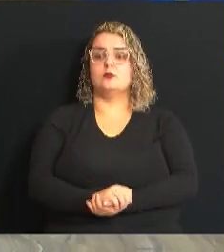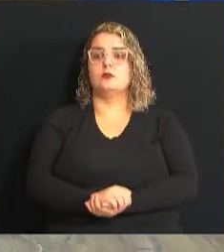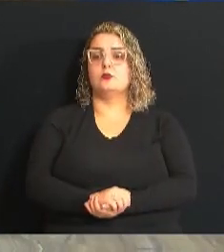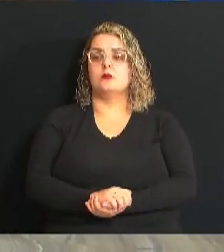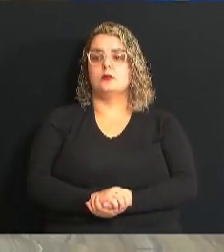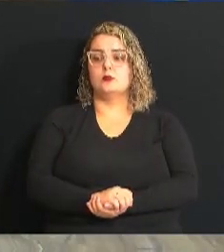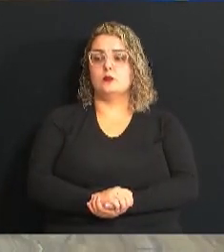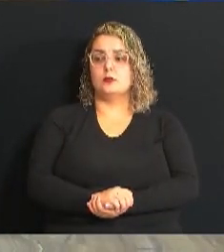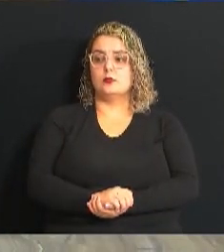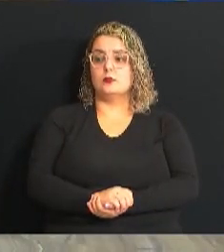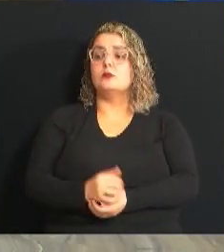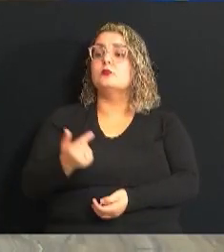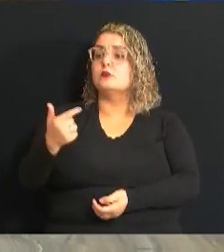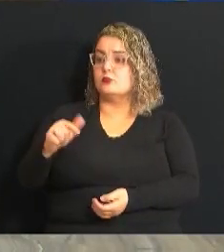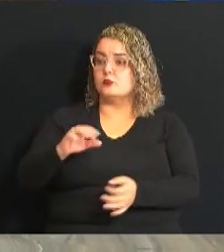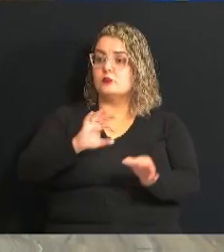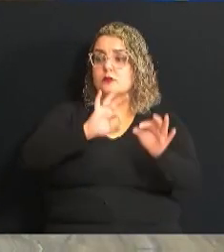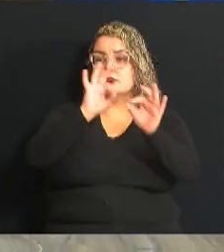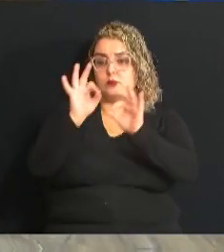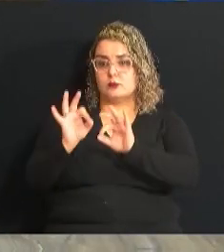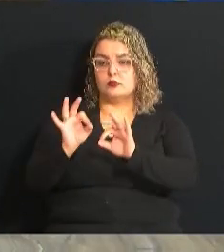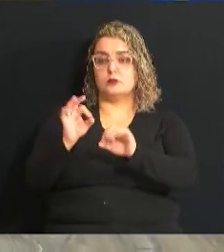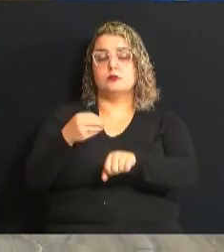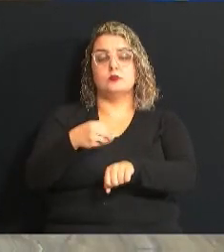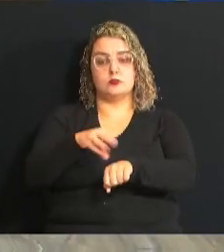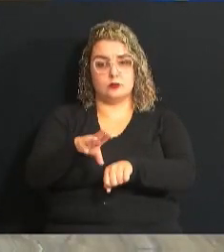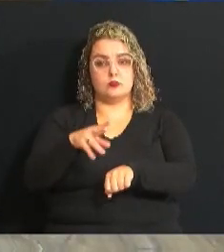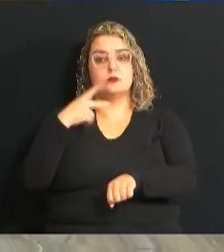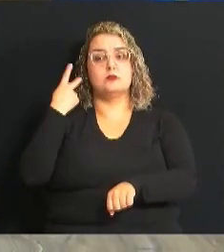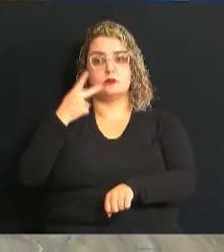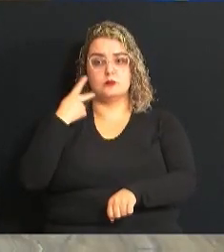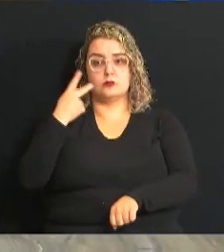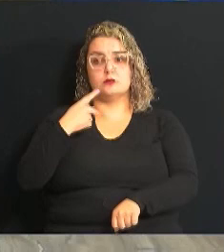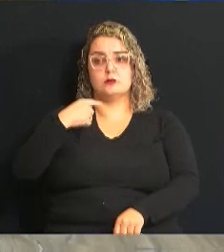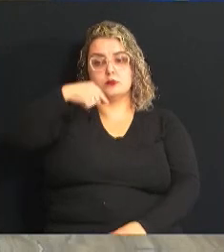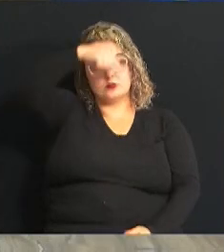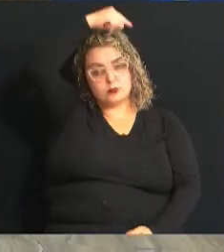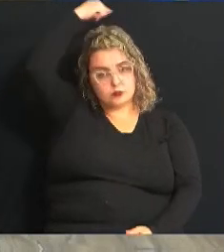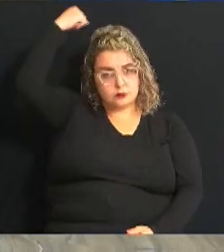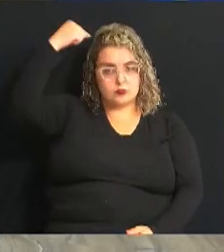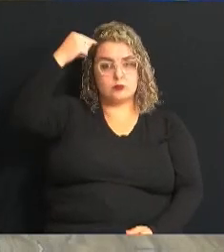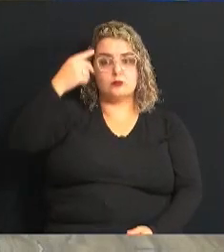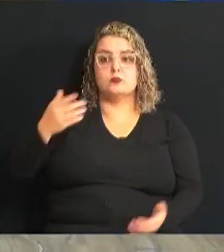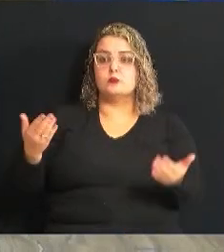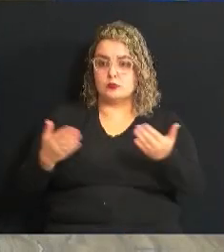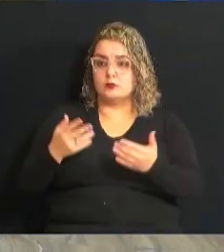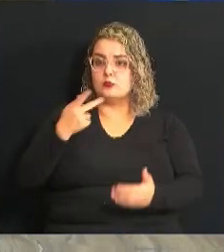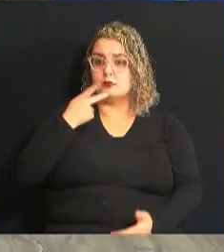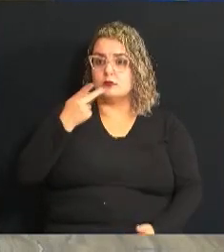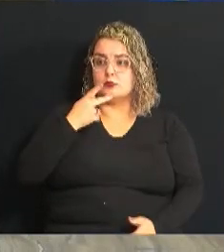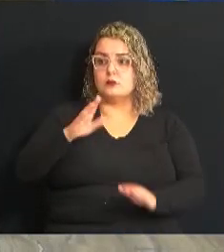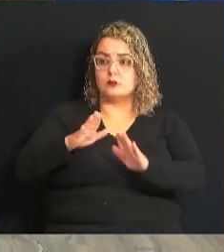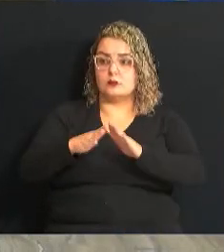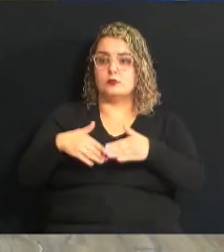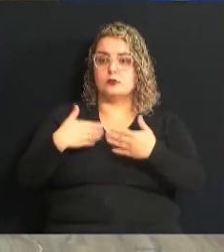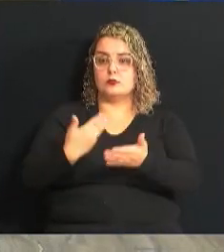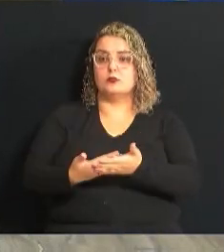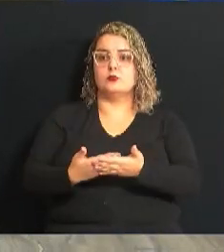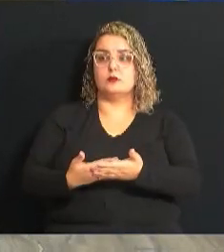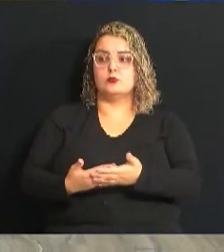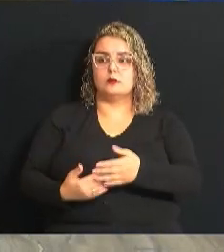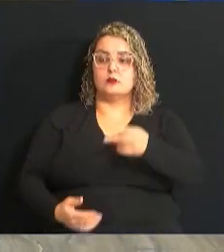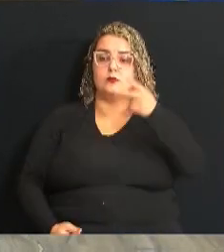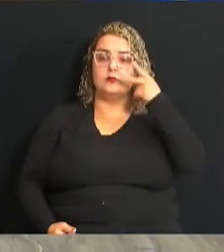A gente segue acompanhando então esta indicação do vereador Paulo Gaspar e agora a gente fala sobre um requerimento do vereador Luiz